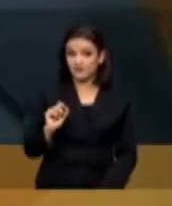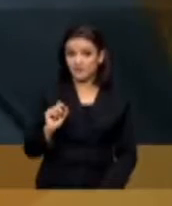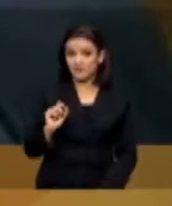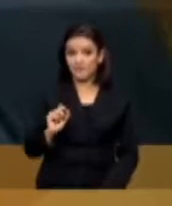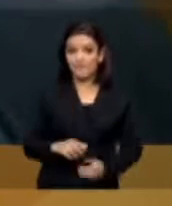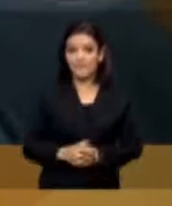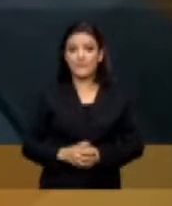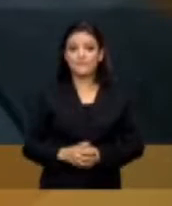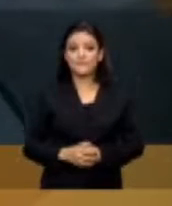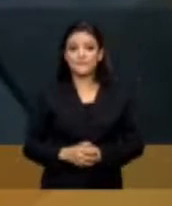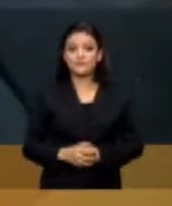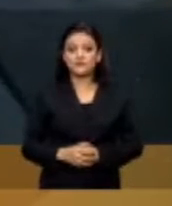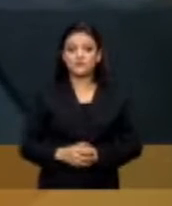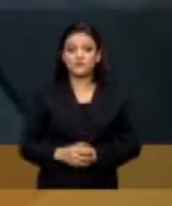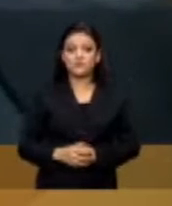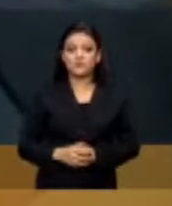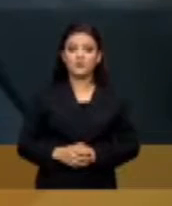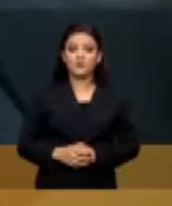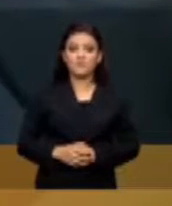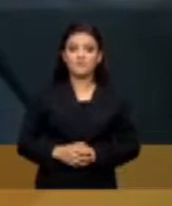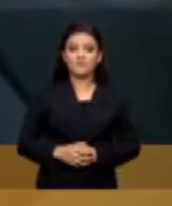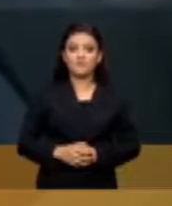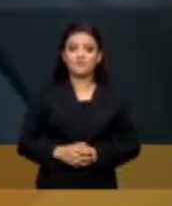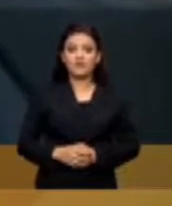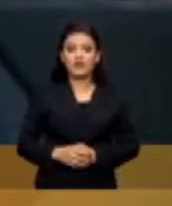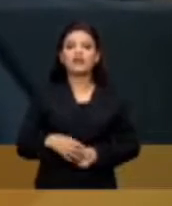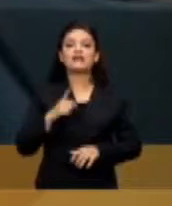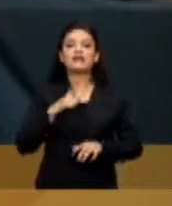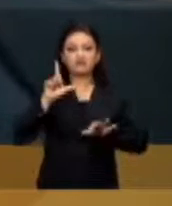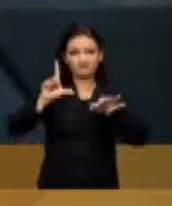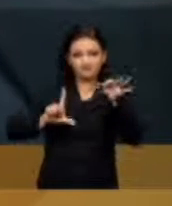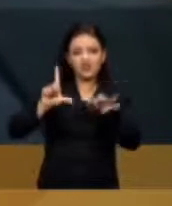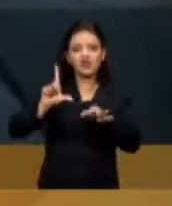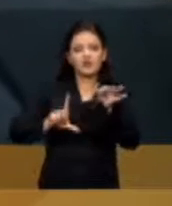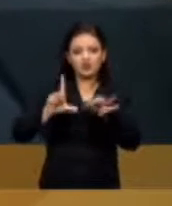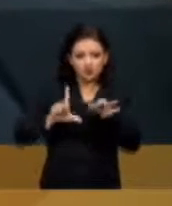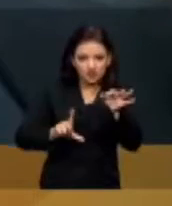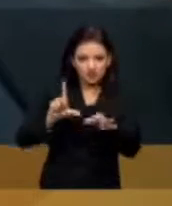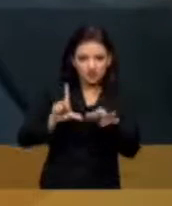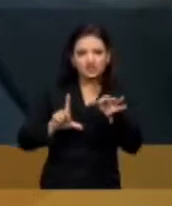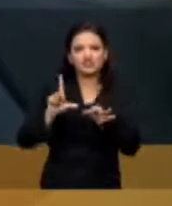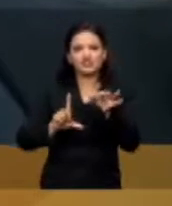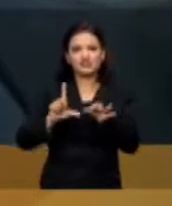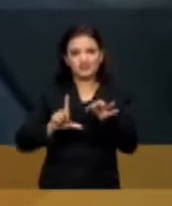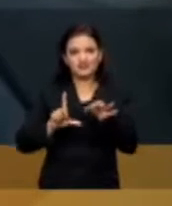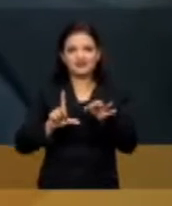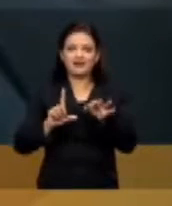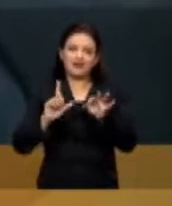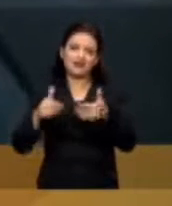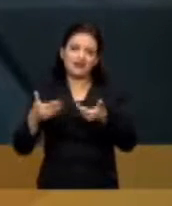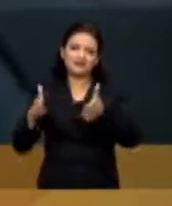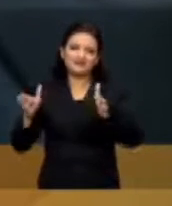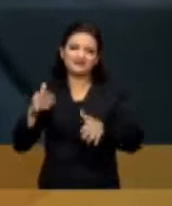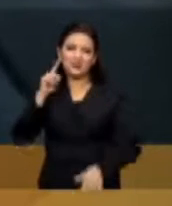não estamos aqui, e é importante lembrar que, além da TV Justiça, do ministro Marco Aurélio, deu ao Judiciário, nós